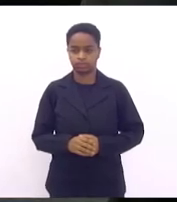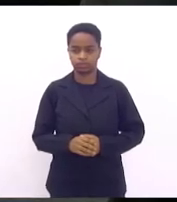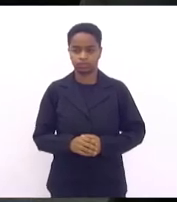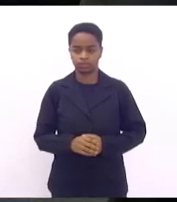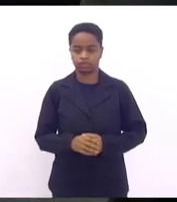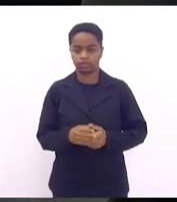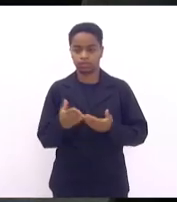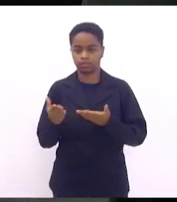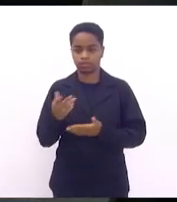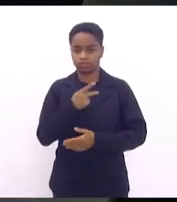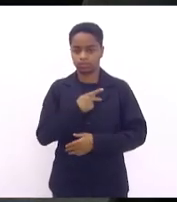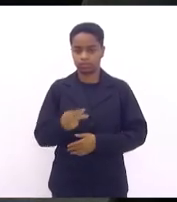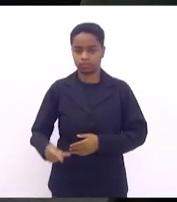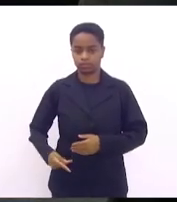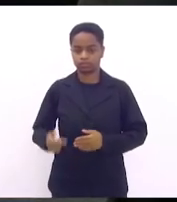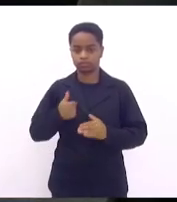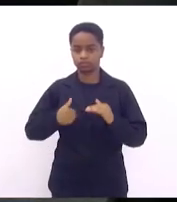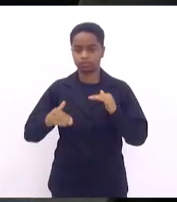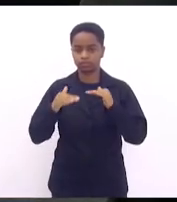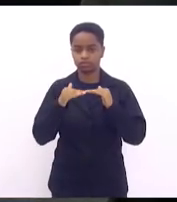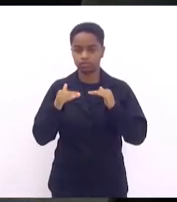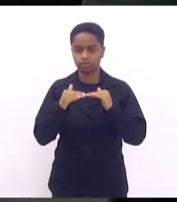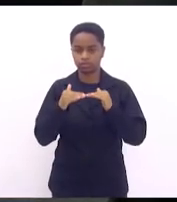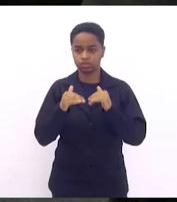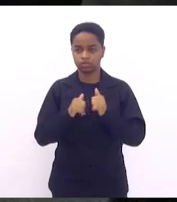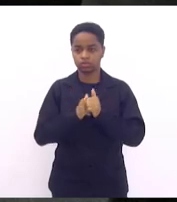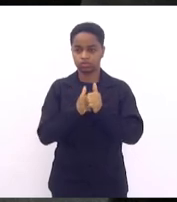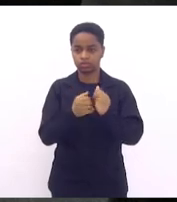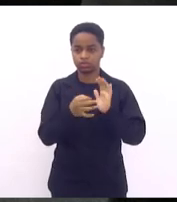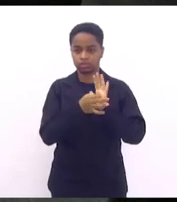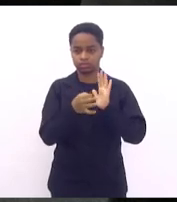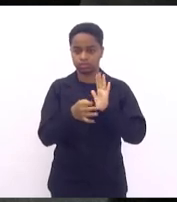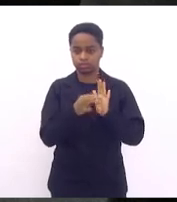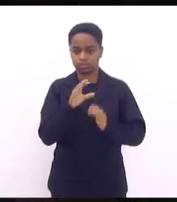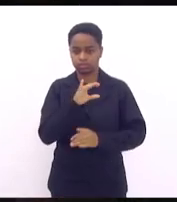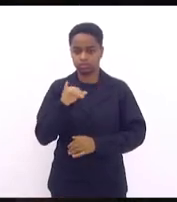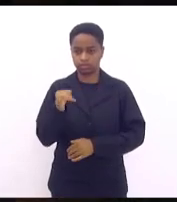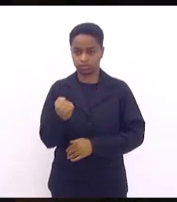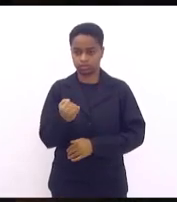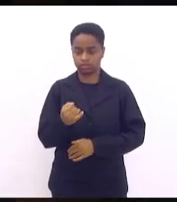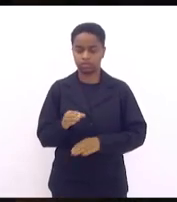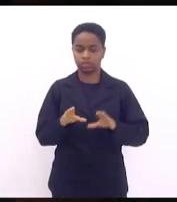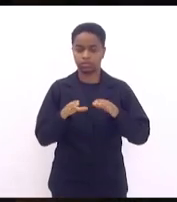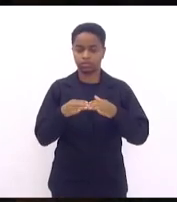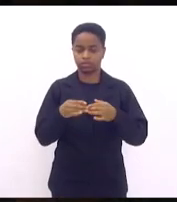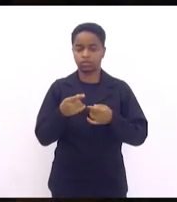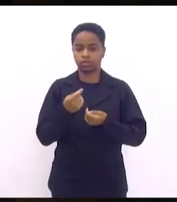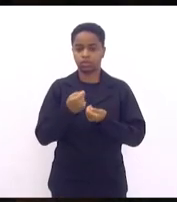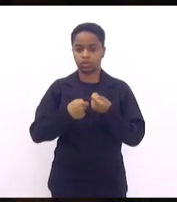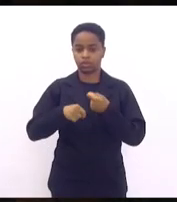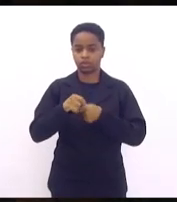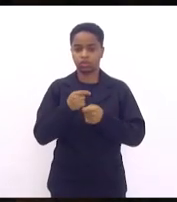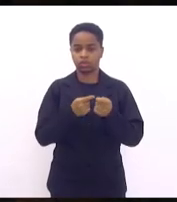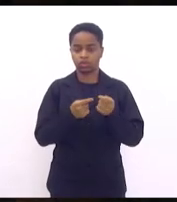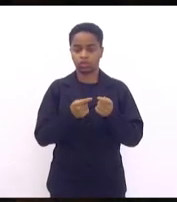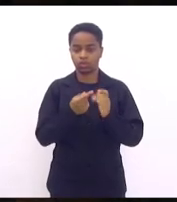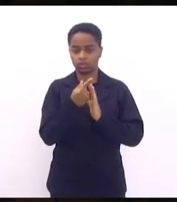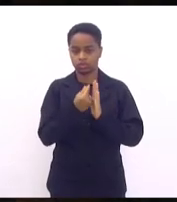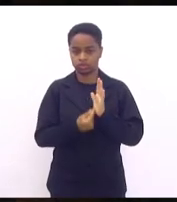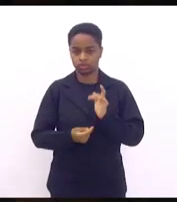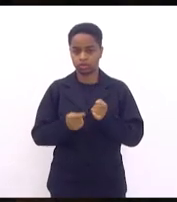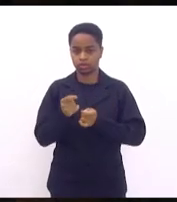Senhora presidente, favorável nos termos do parecer da CCJ. Pela Comissão de Orçamento, Fiscalização Financeira e